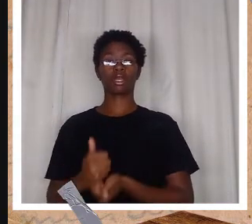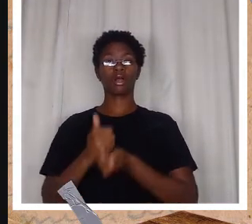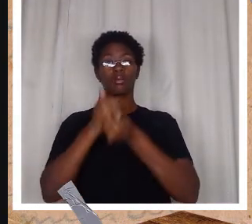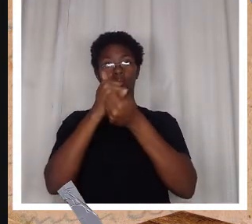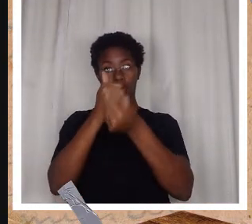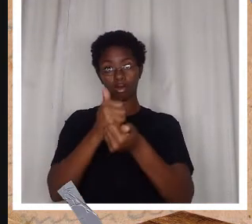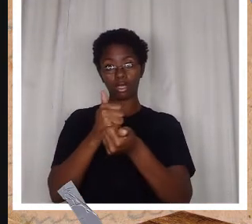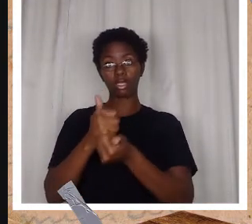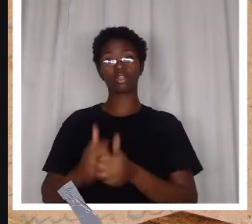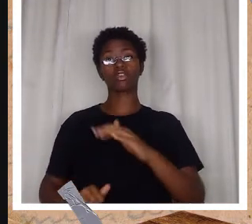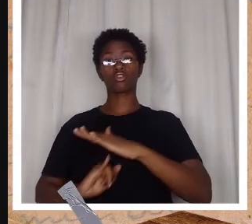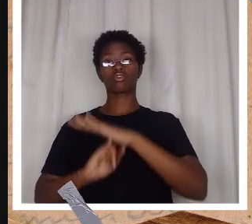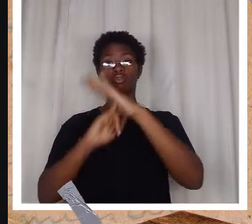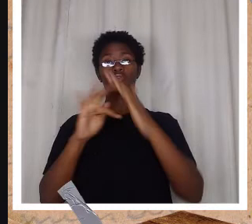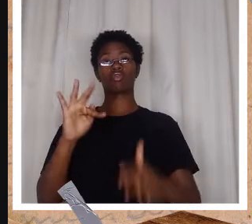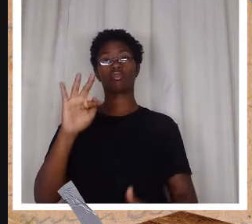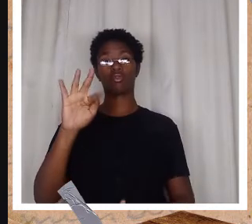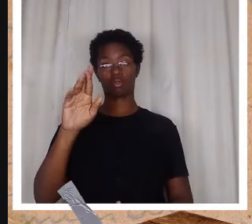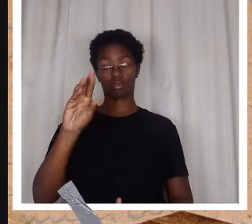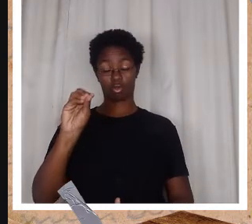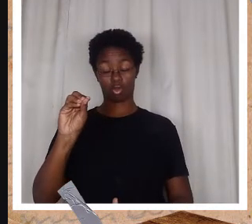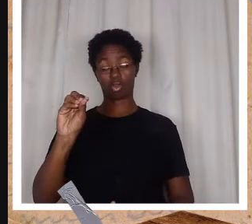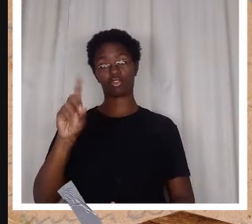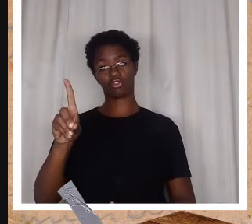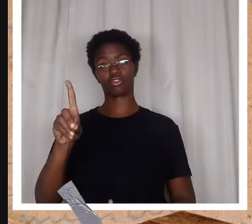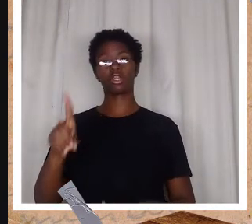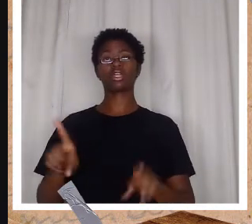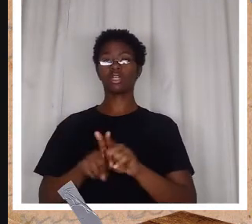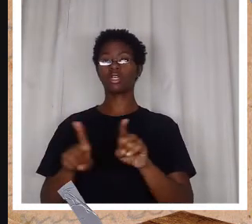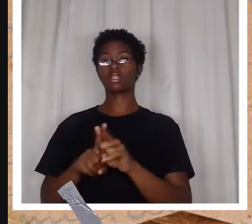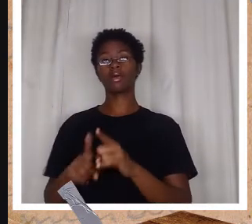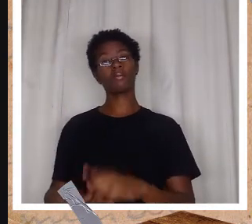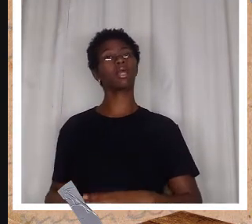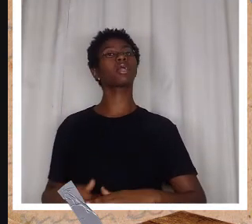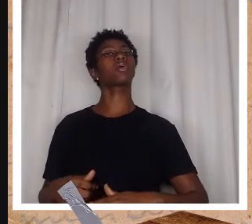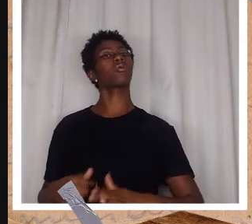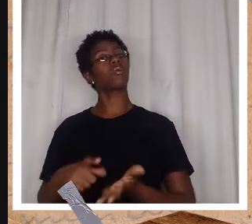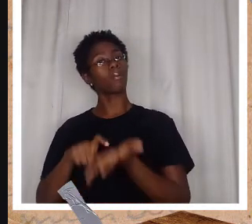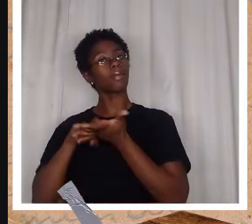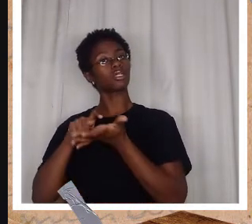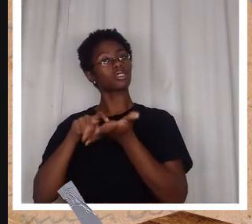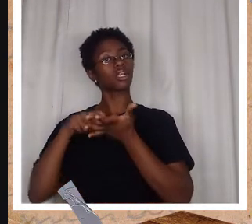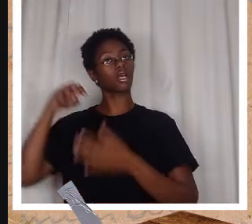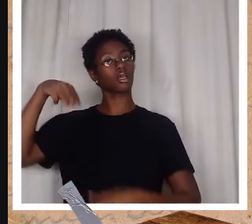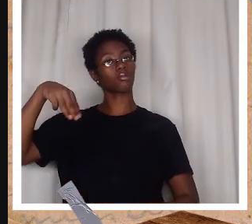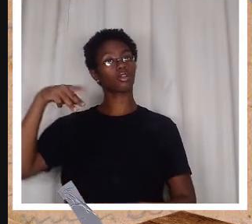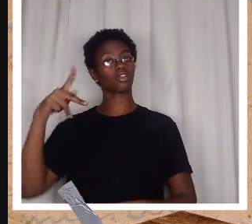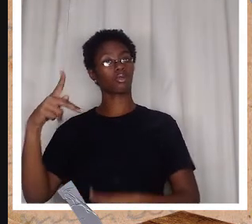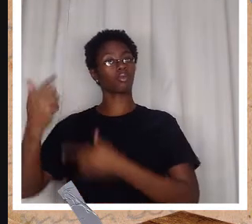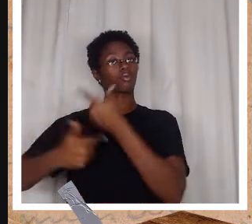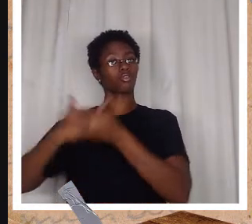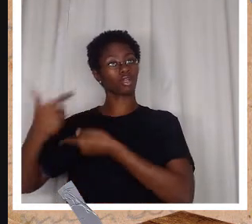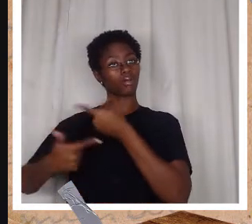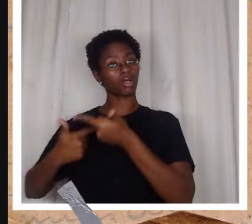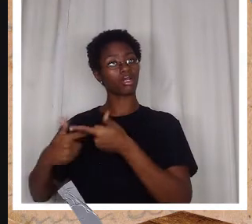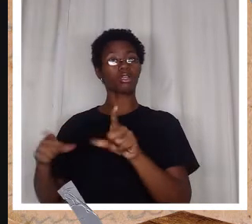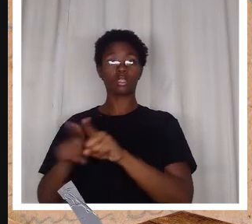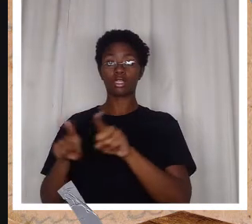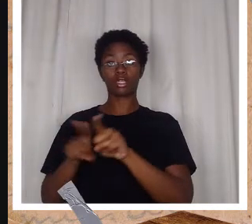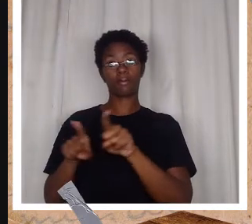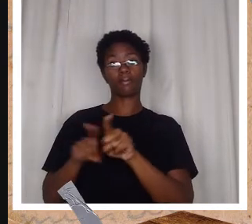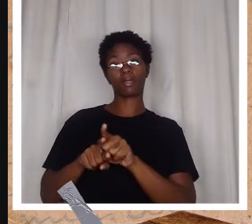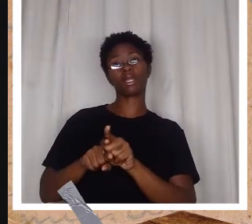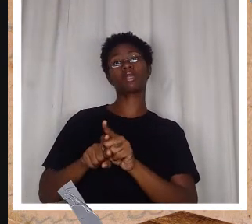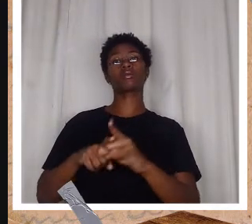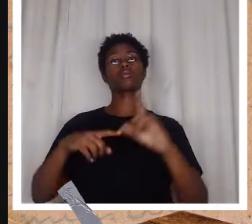Instituto Ibirapitanga. Parceria Ministério Público do Trabalho. Parceria estratégica Museu de